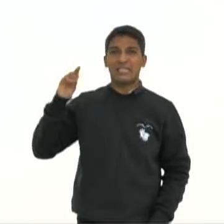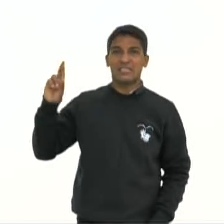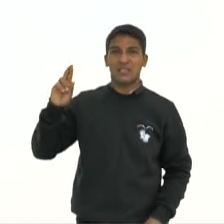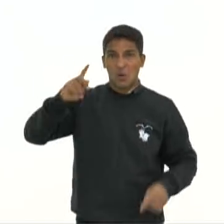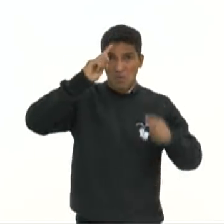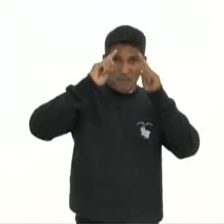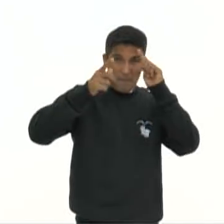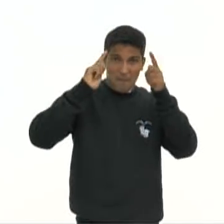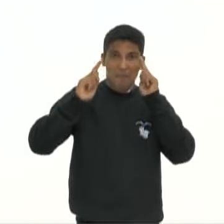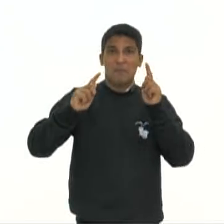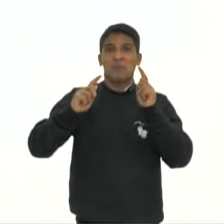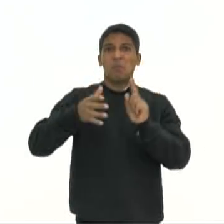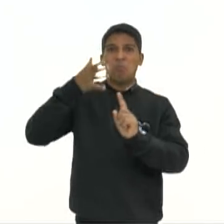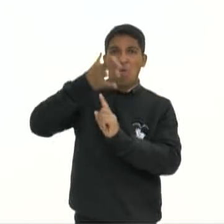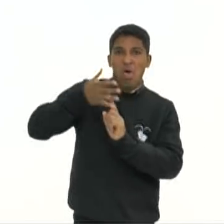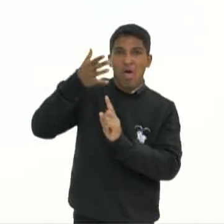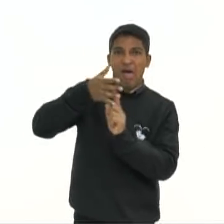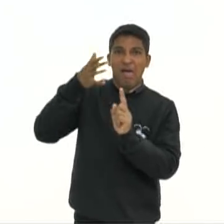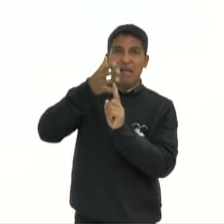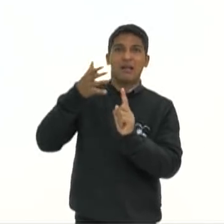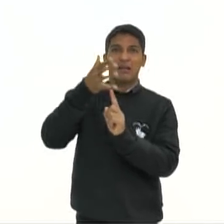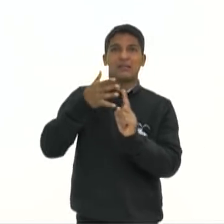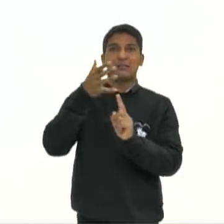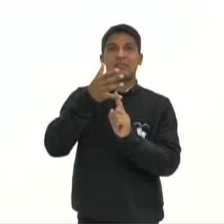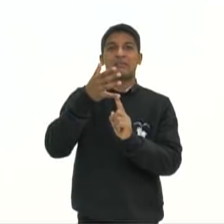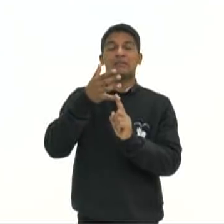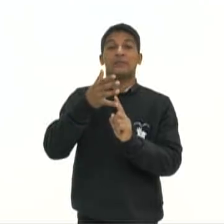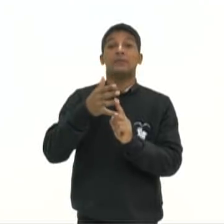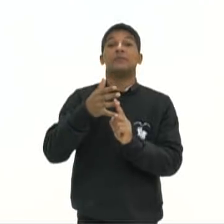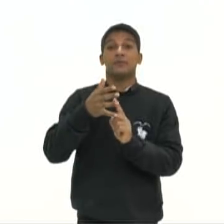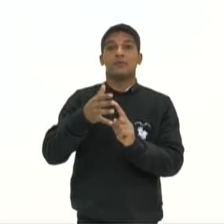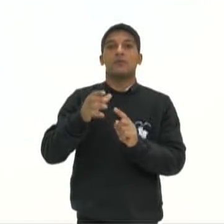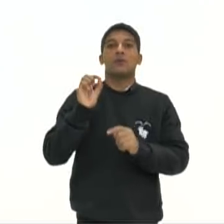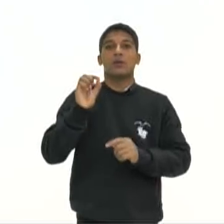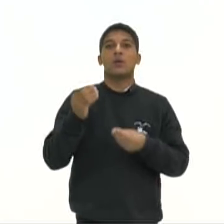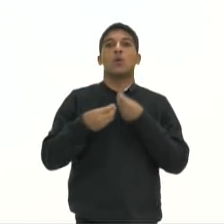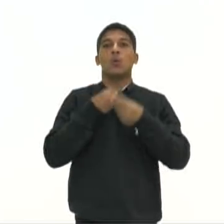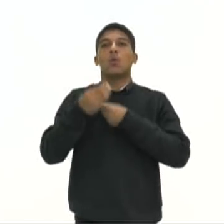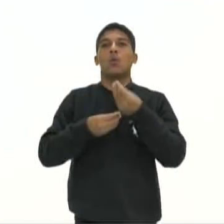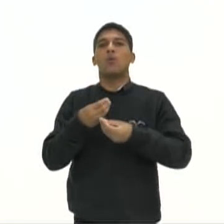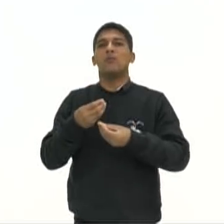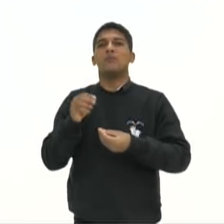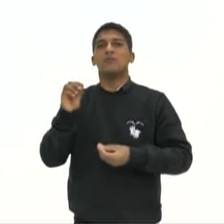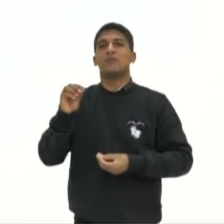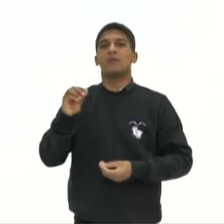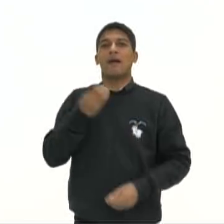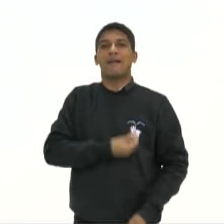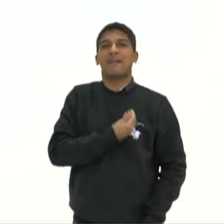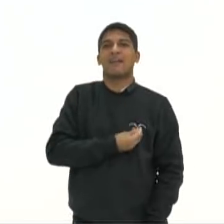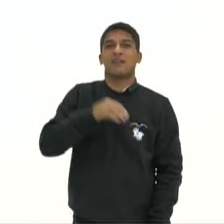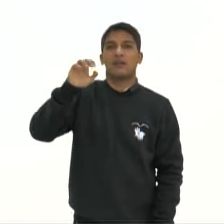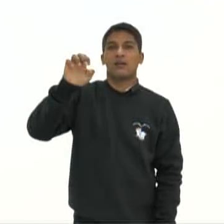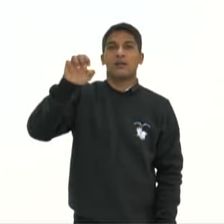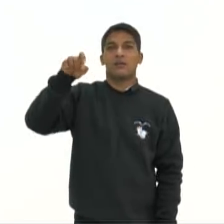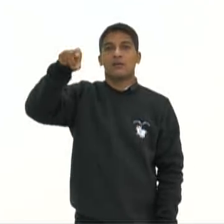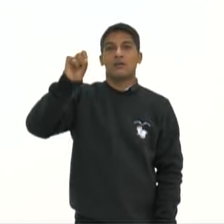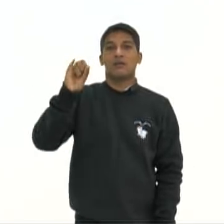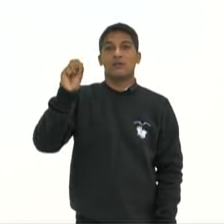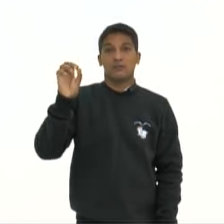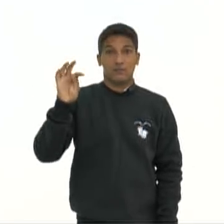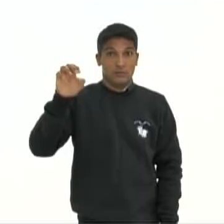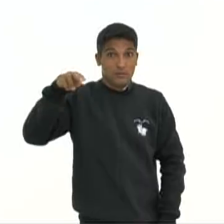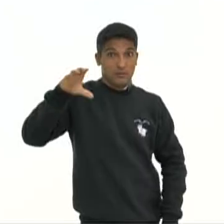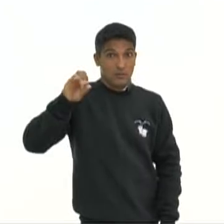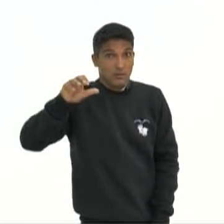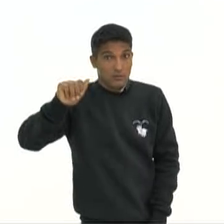ideia essencial para a noção da existência naquele período. No final da Idade Média vai